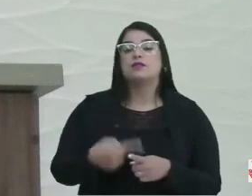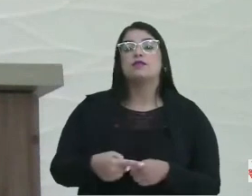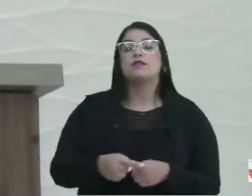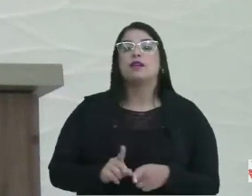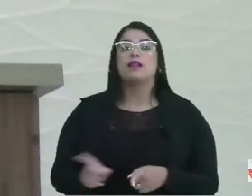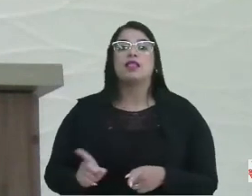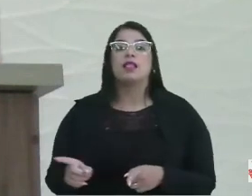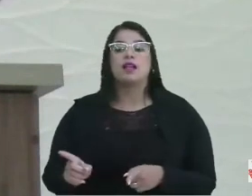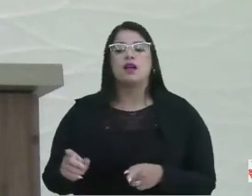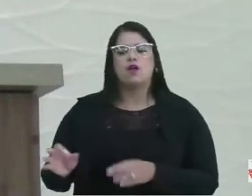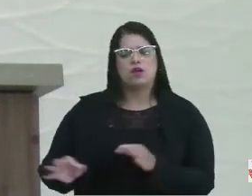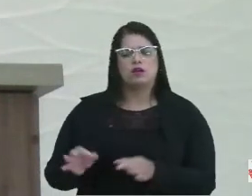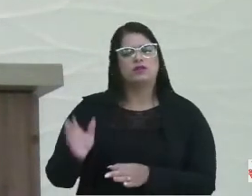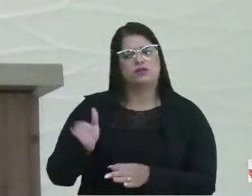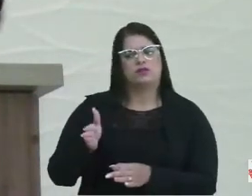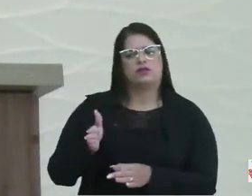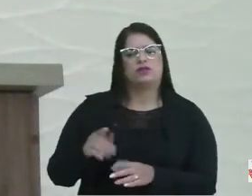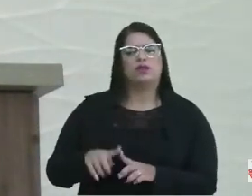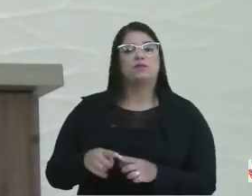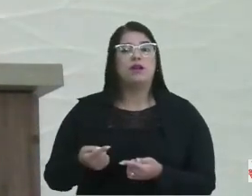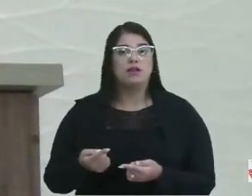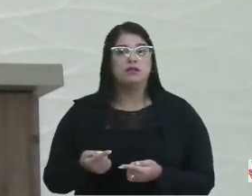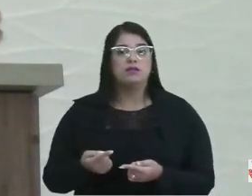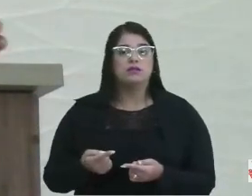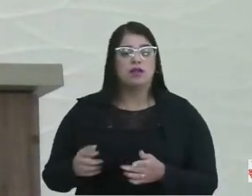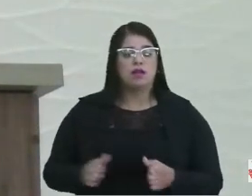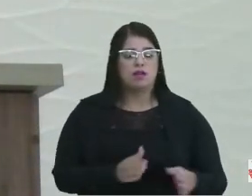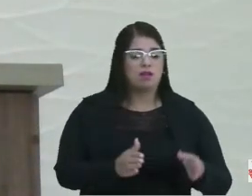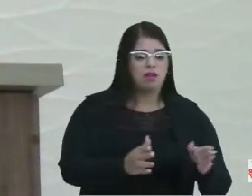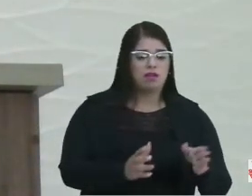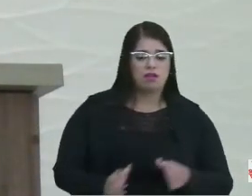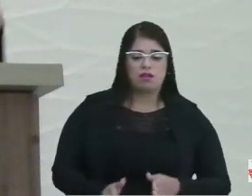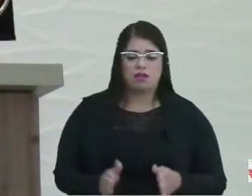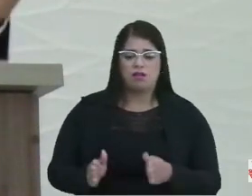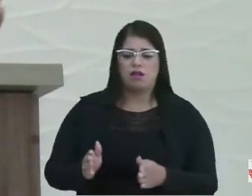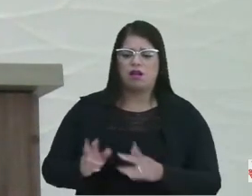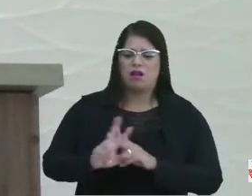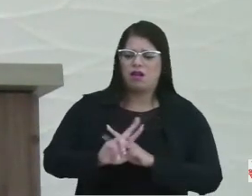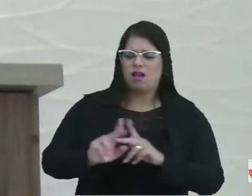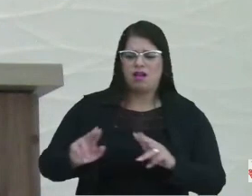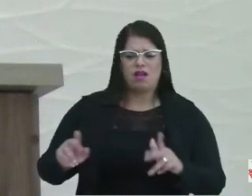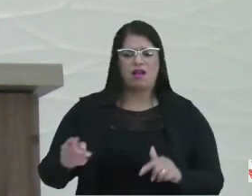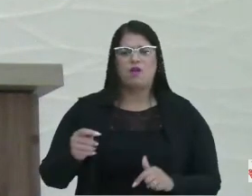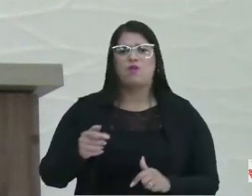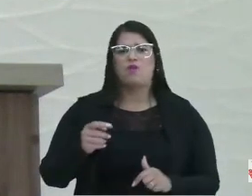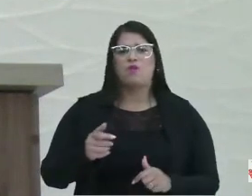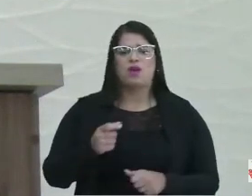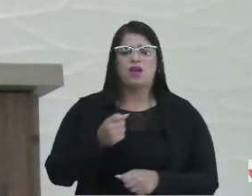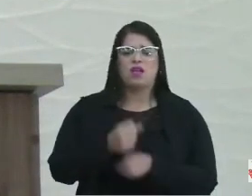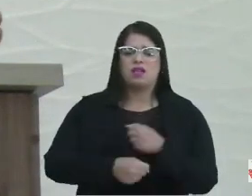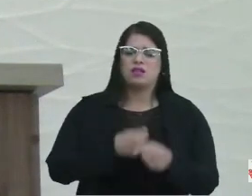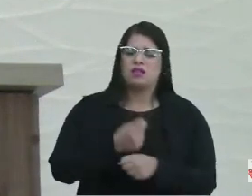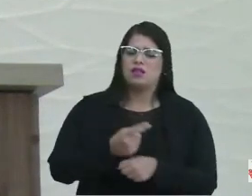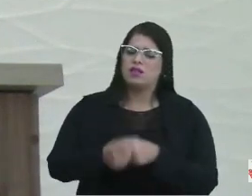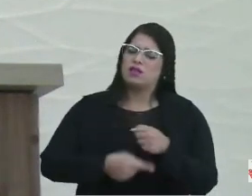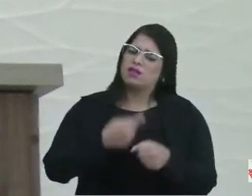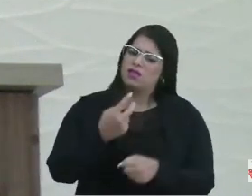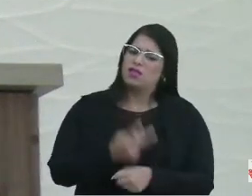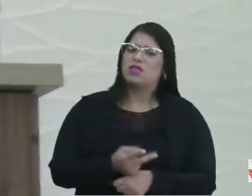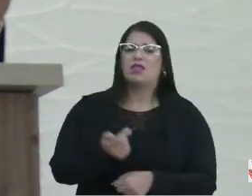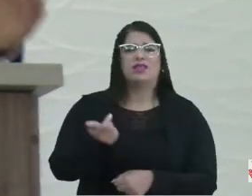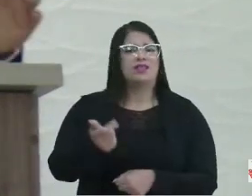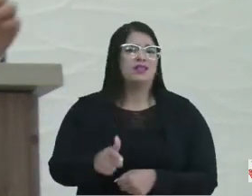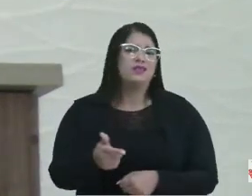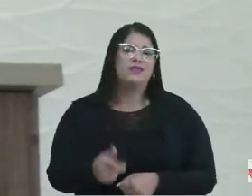sendo ajeitado, mas as estradas de lá, que a comunidade mais fala, tem quase 2 anos aí, que eles falaram para mim